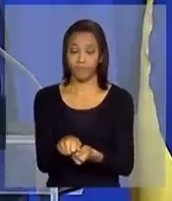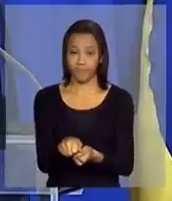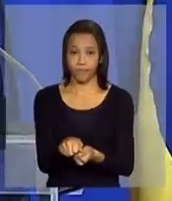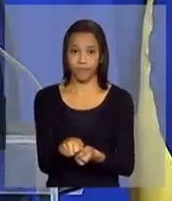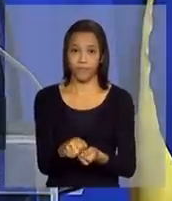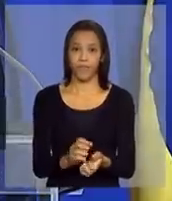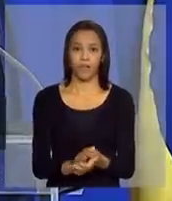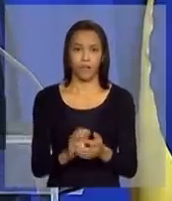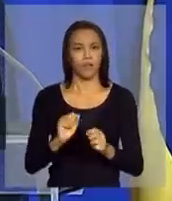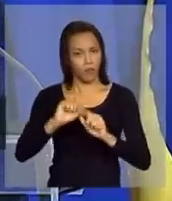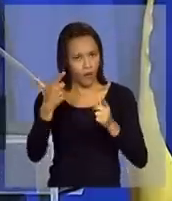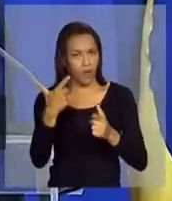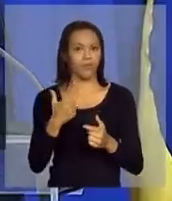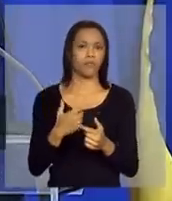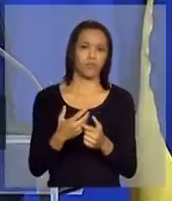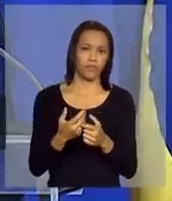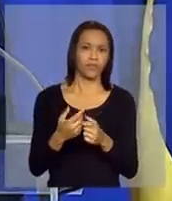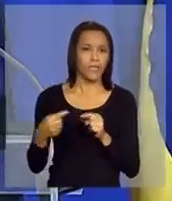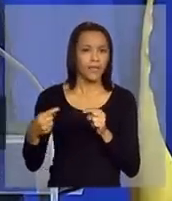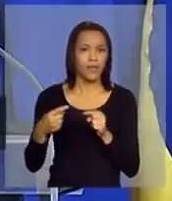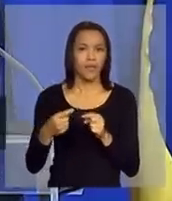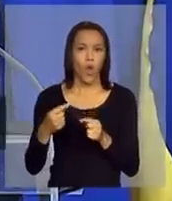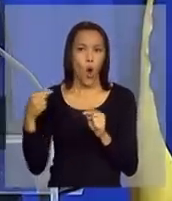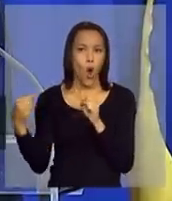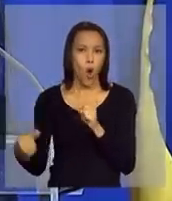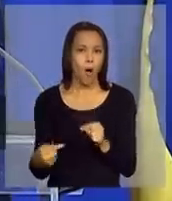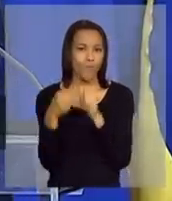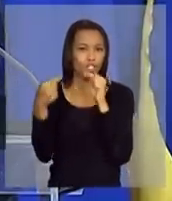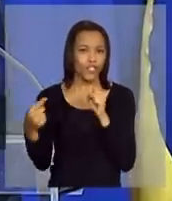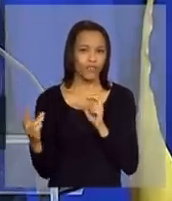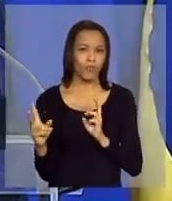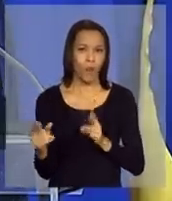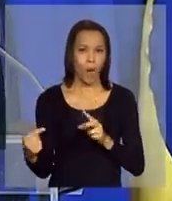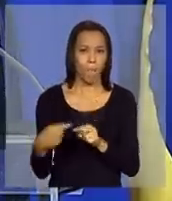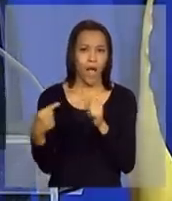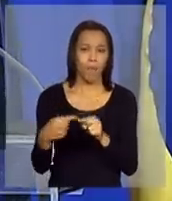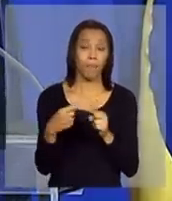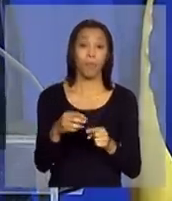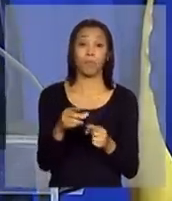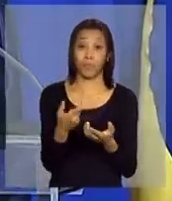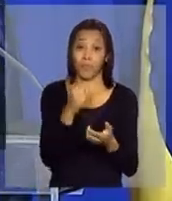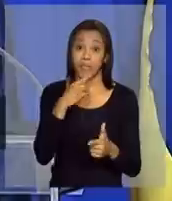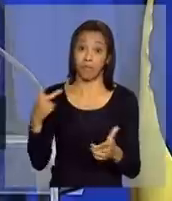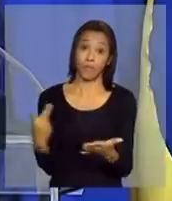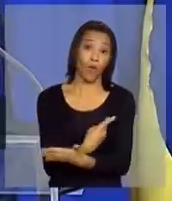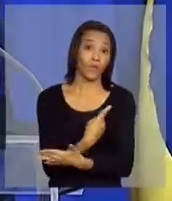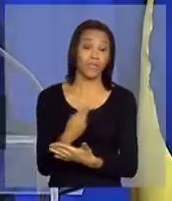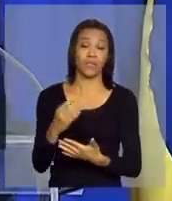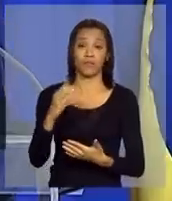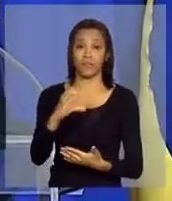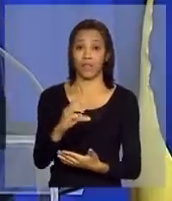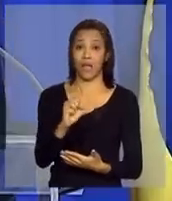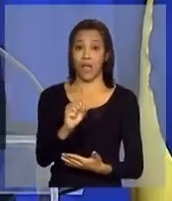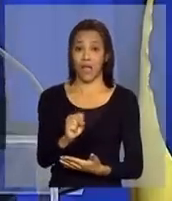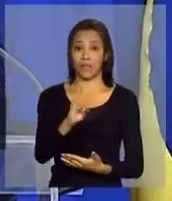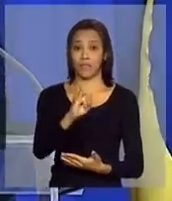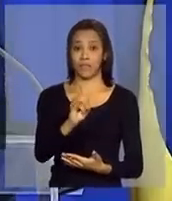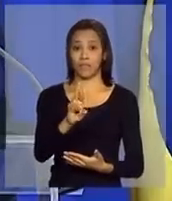ficou visível que há muitos pontos em comuns, como as crises da Síria, que nós